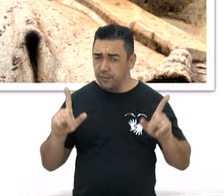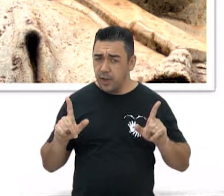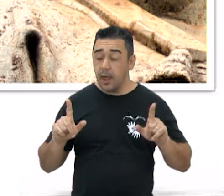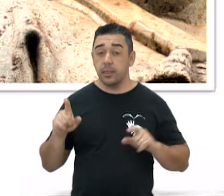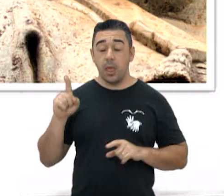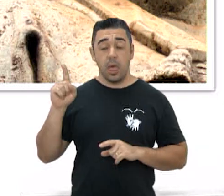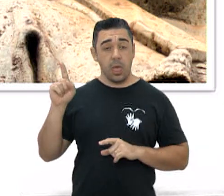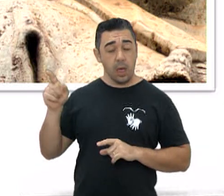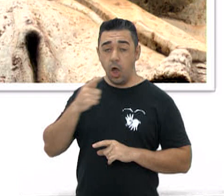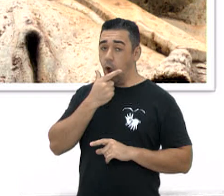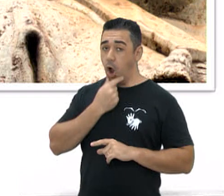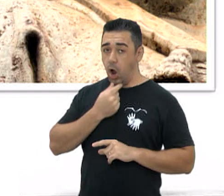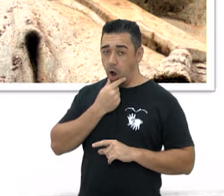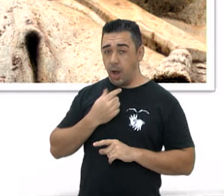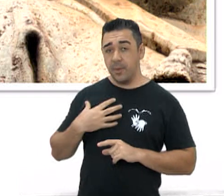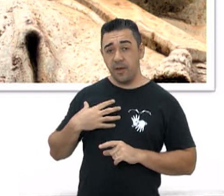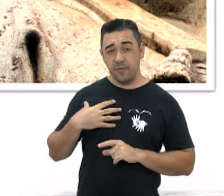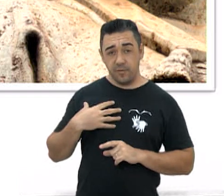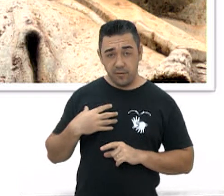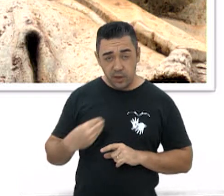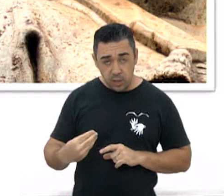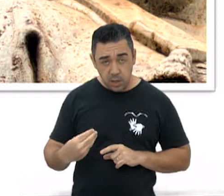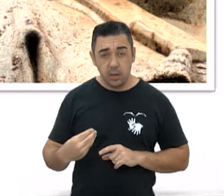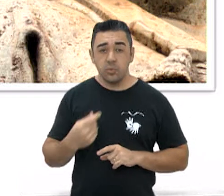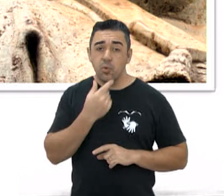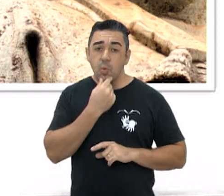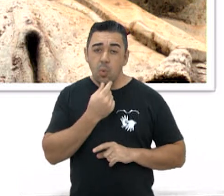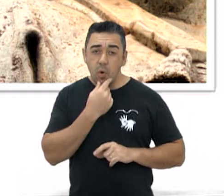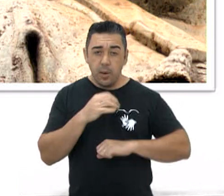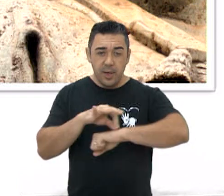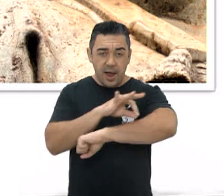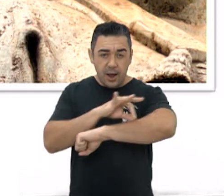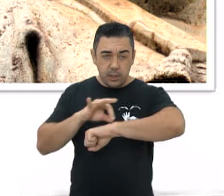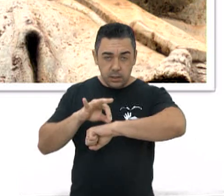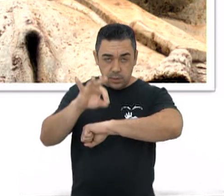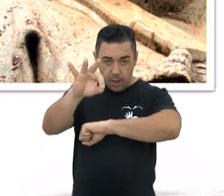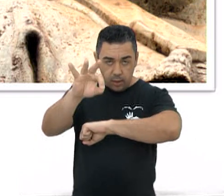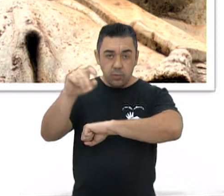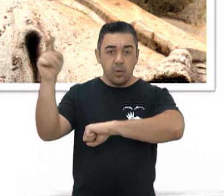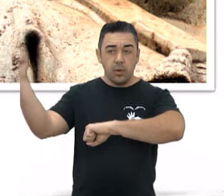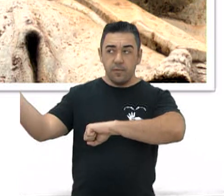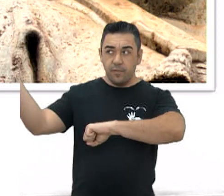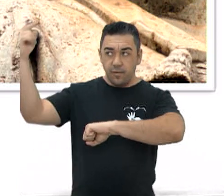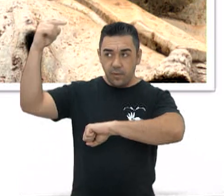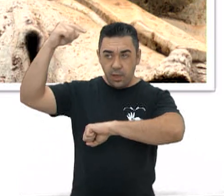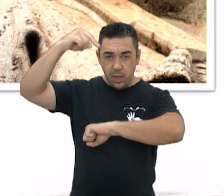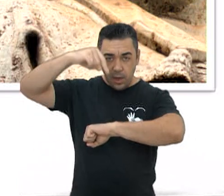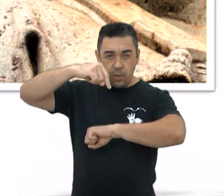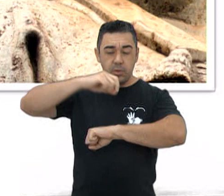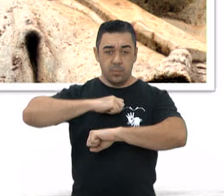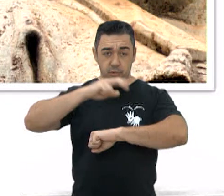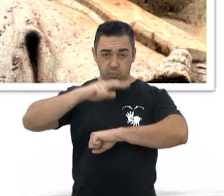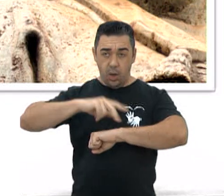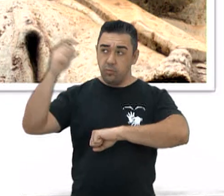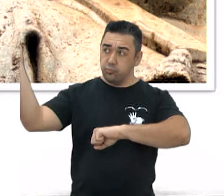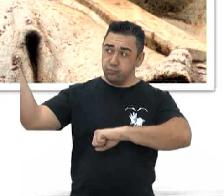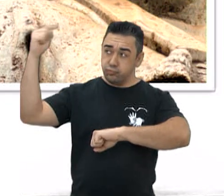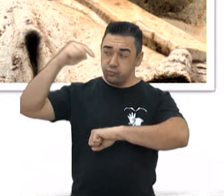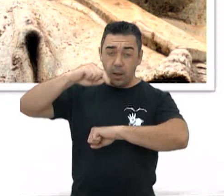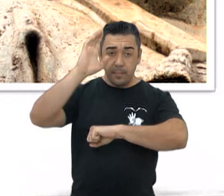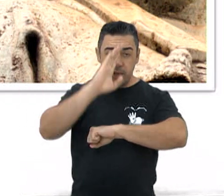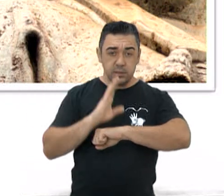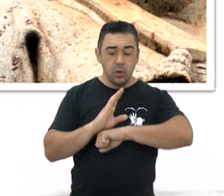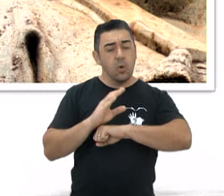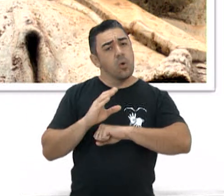Aleijadinho é filho de um arquiteto português, Manuel Francisco Lisboa, que ele veio trabalhar aqui no Brasil. Imagine o Brasil